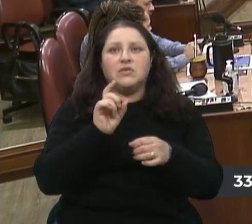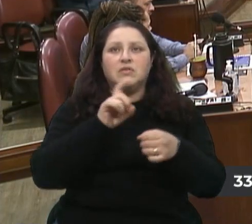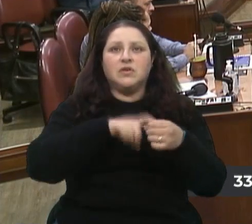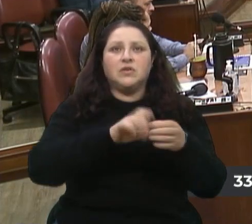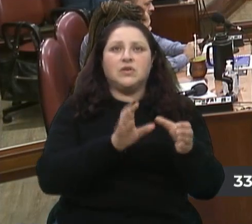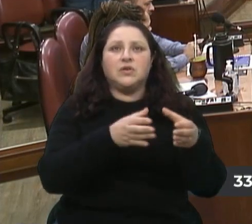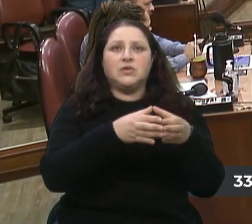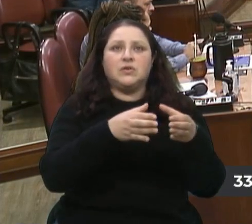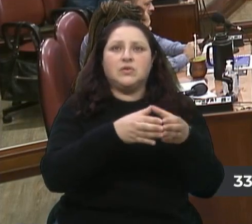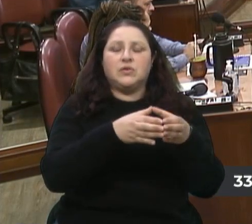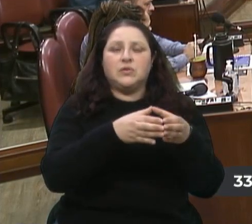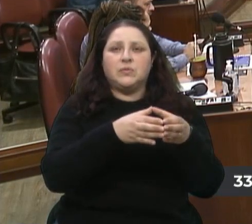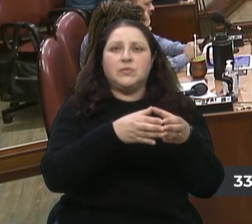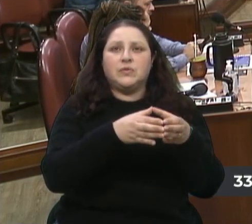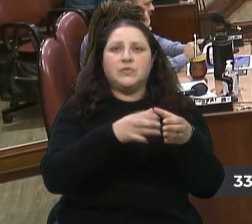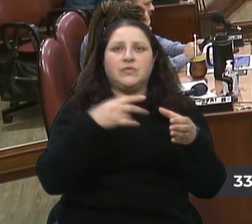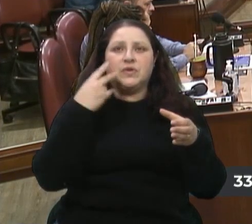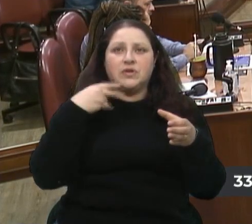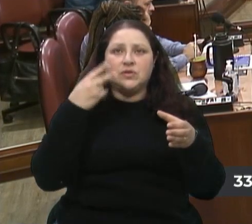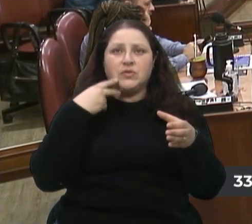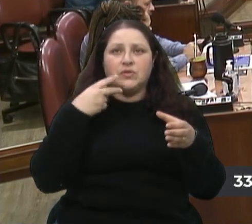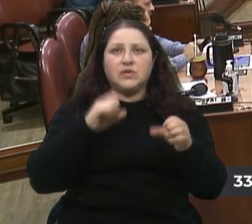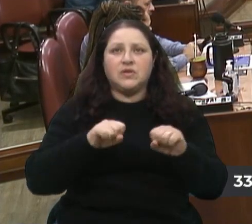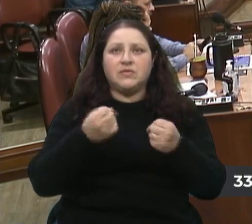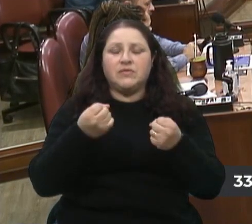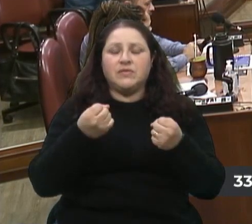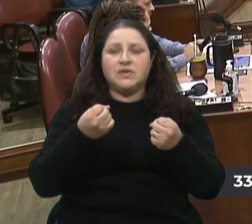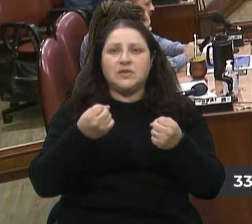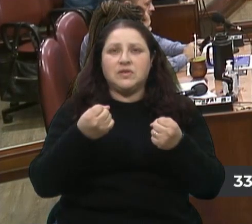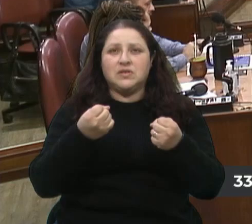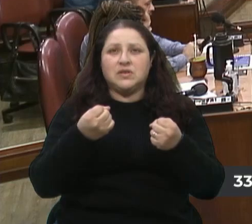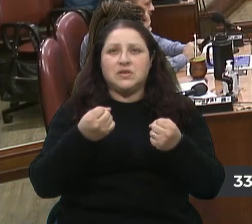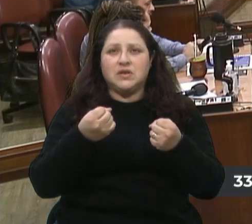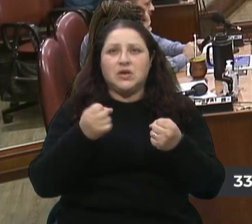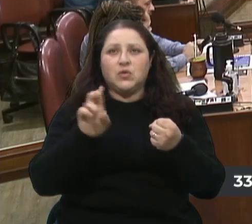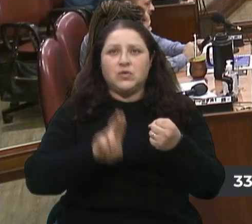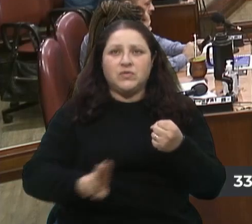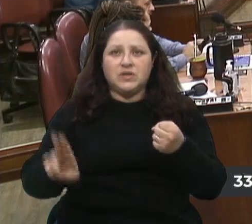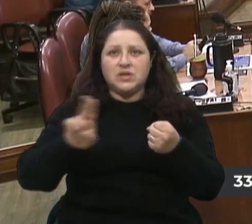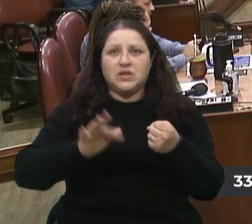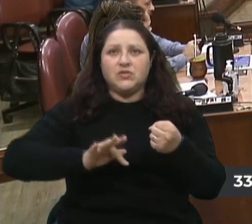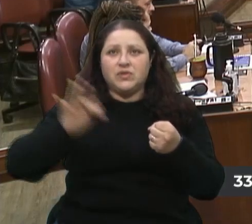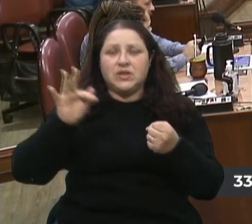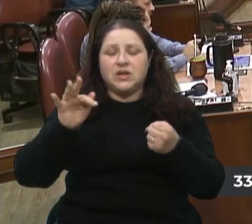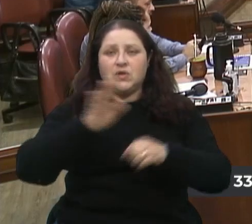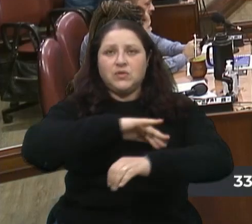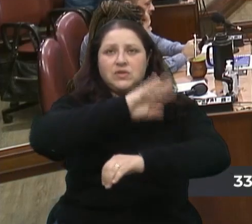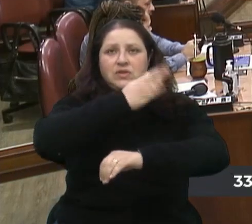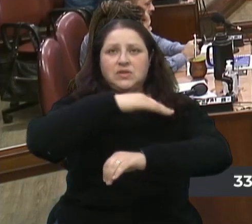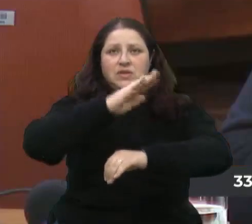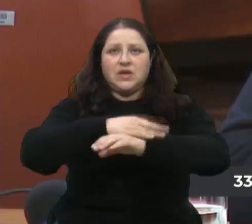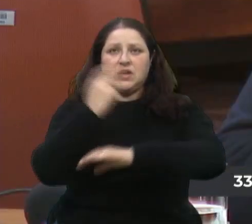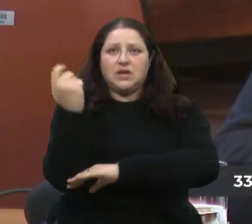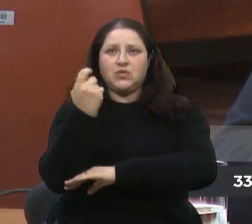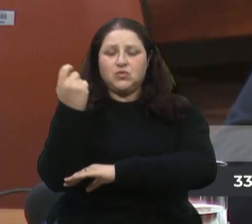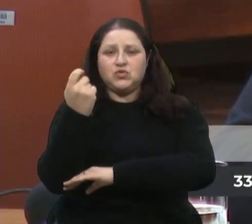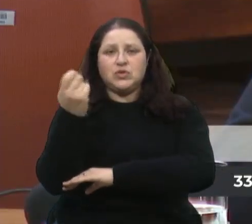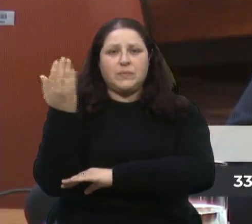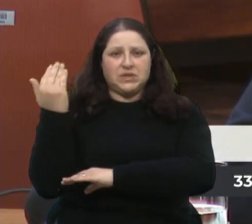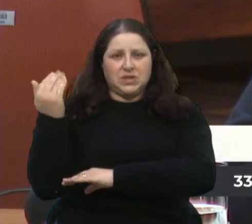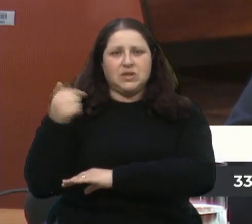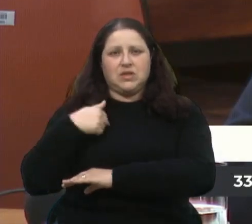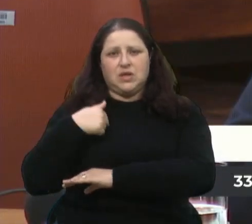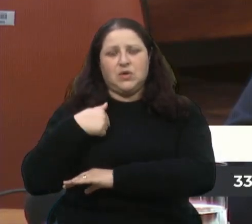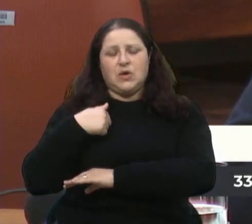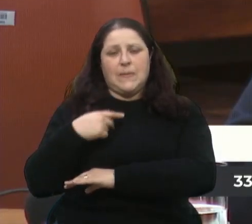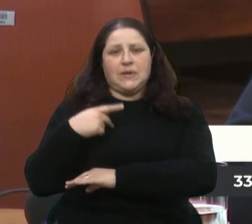pela Universidade Federal na Serra Gaúcha. Segundo, vereadora, eu estive presidindo essa Frente Parlamentar por